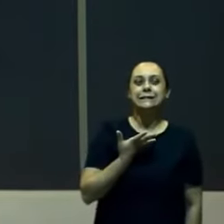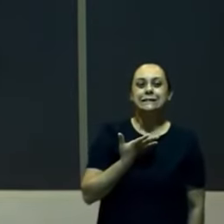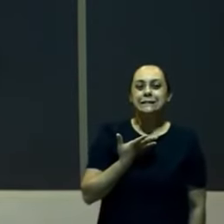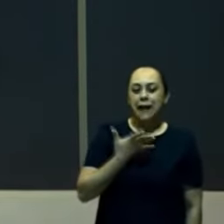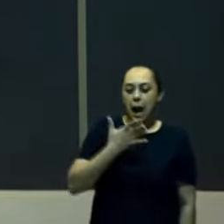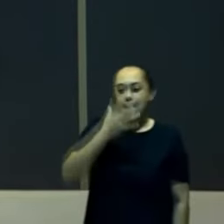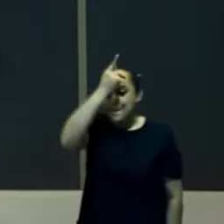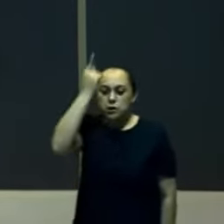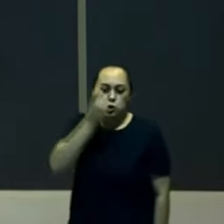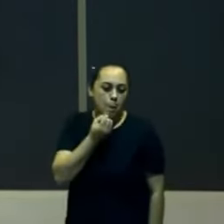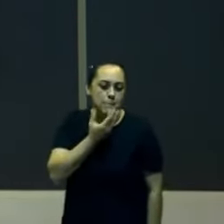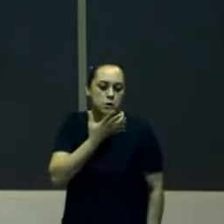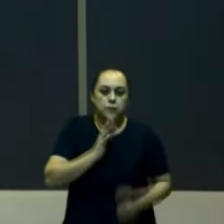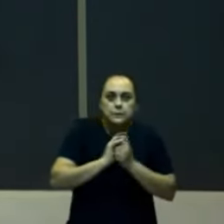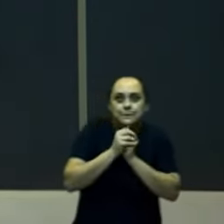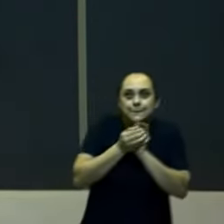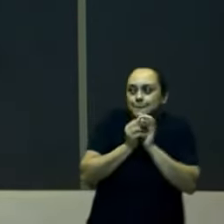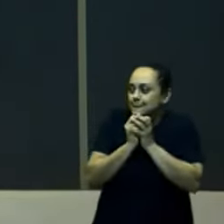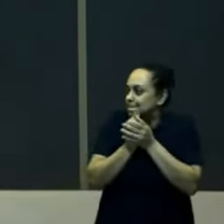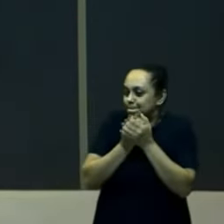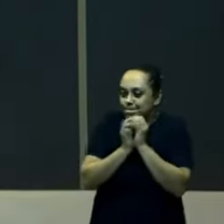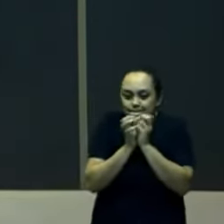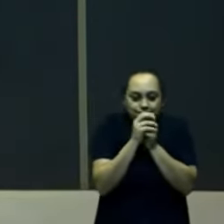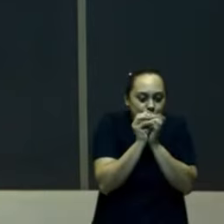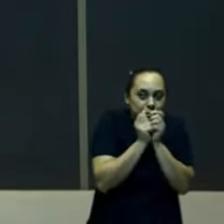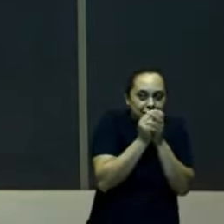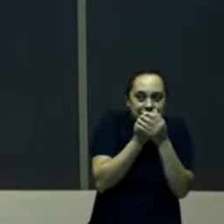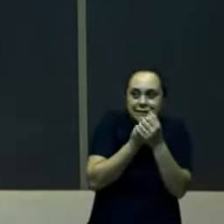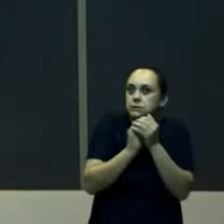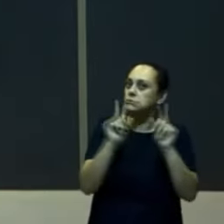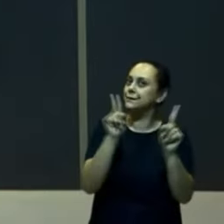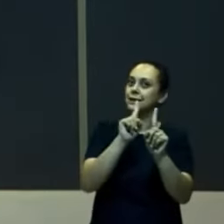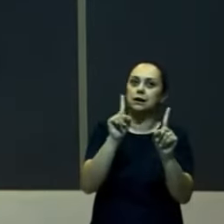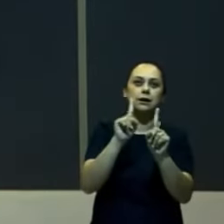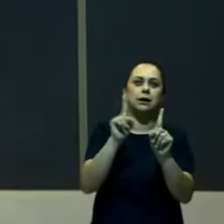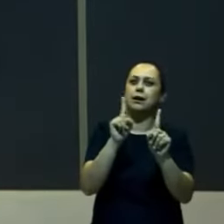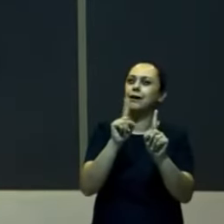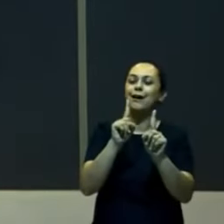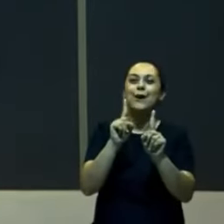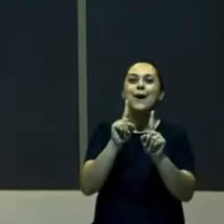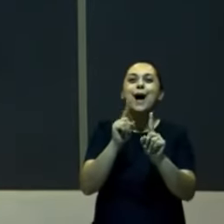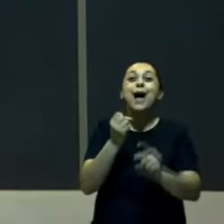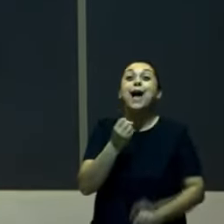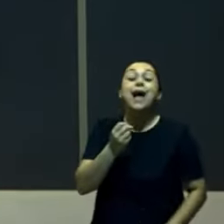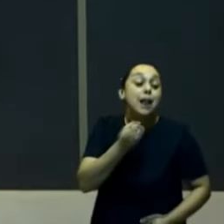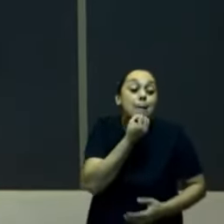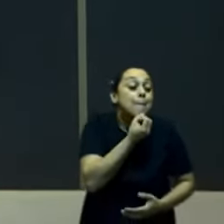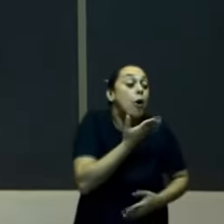ele faz, sem esperar nada em troca. É desapegado